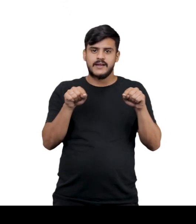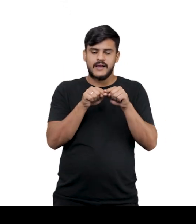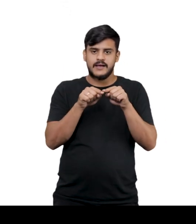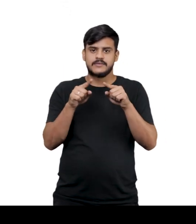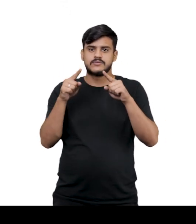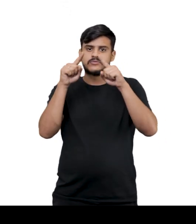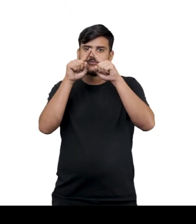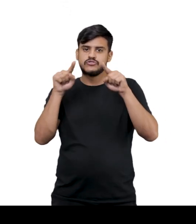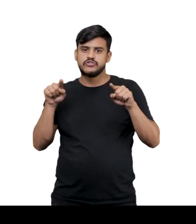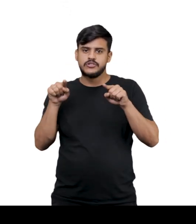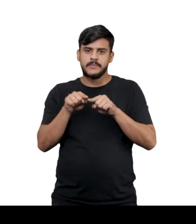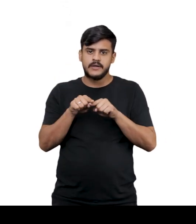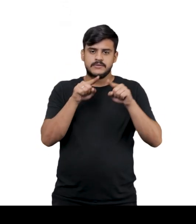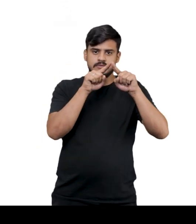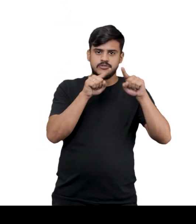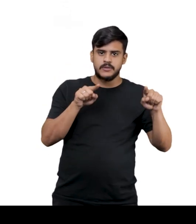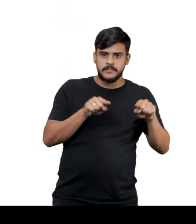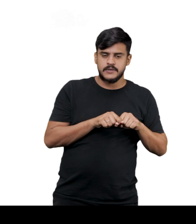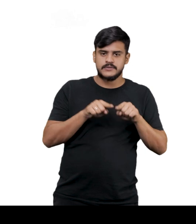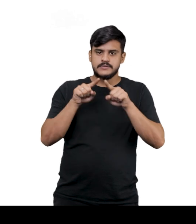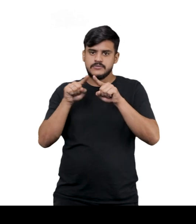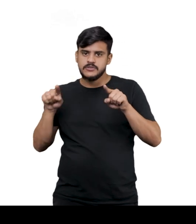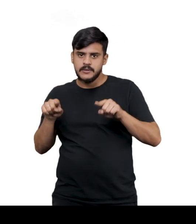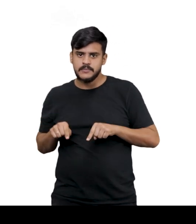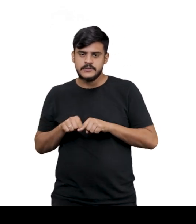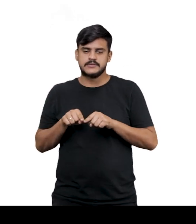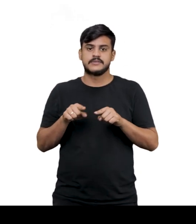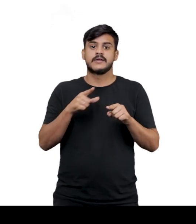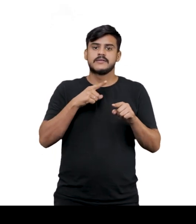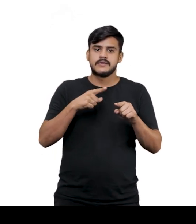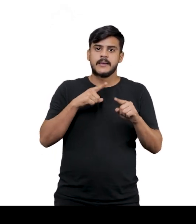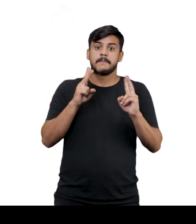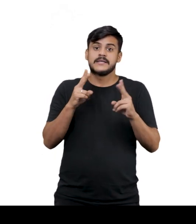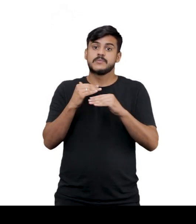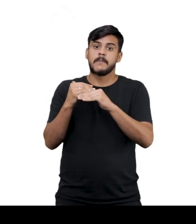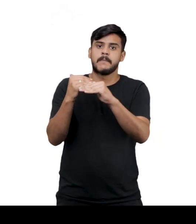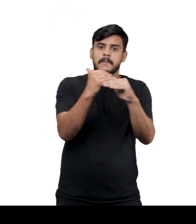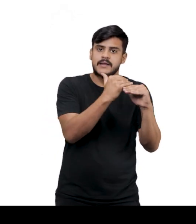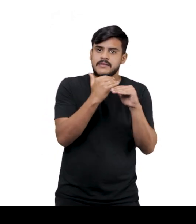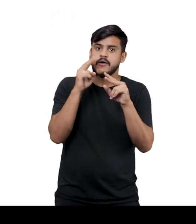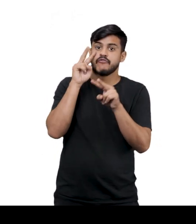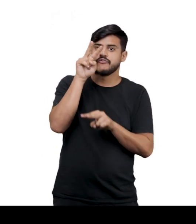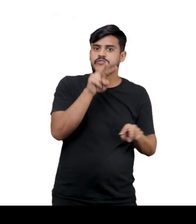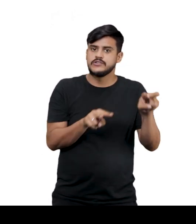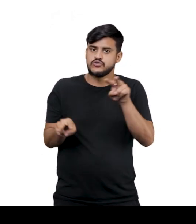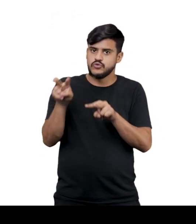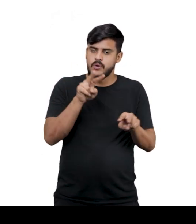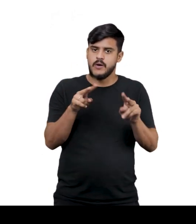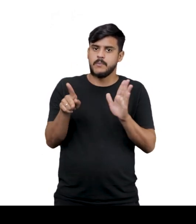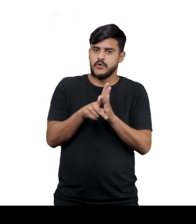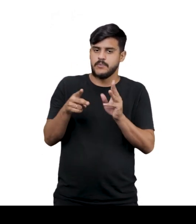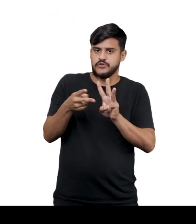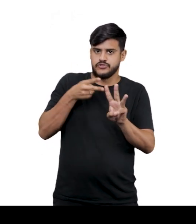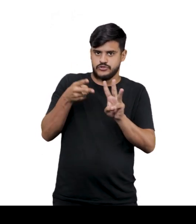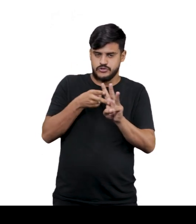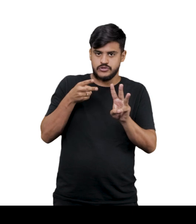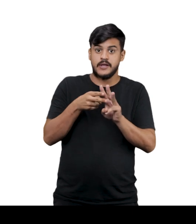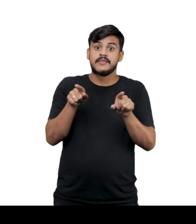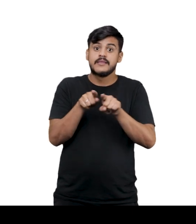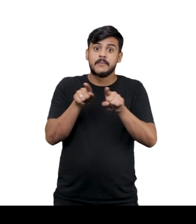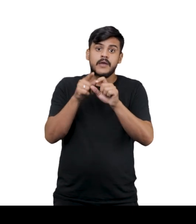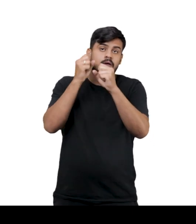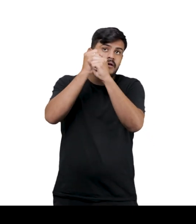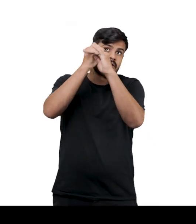em quadrados e diamantes sucessivos, evocando ao mesmo tempo o padrão visual das tecelagens